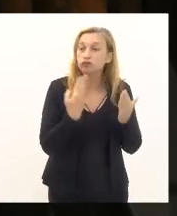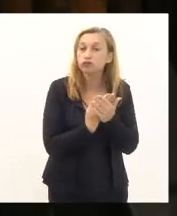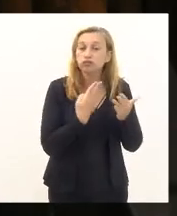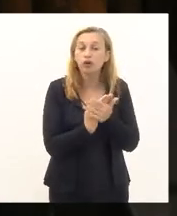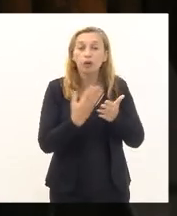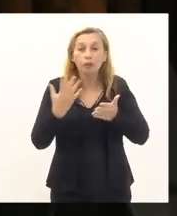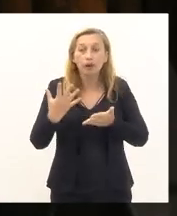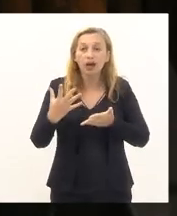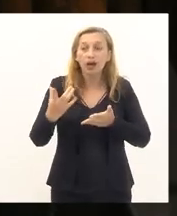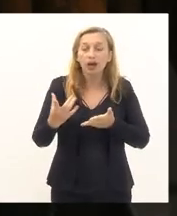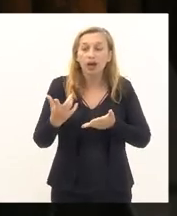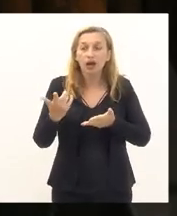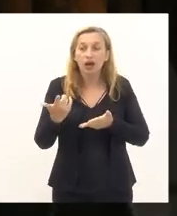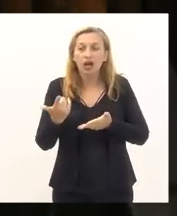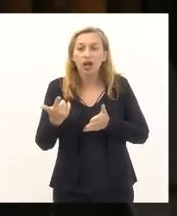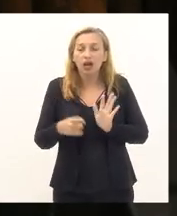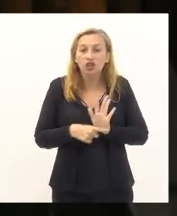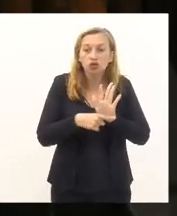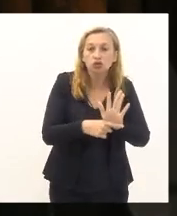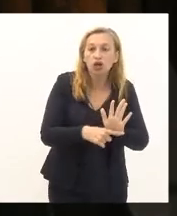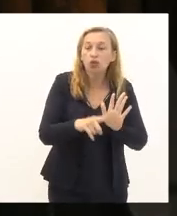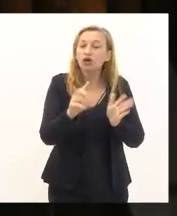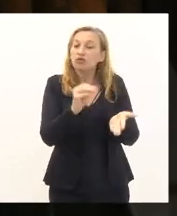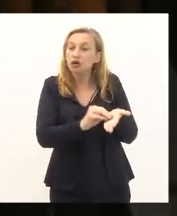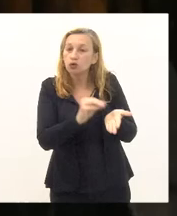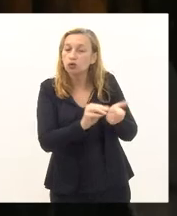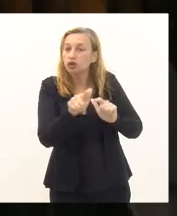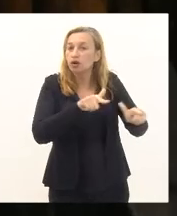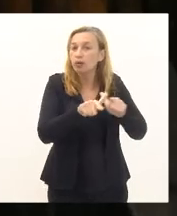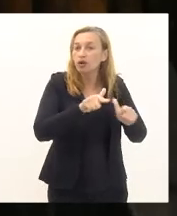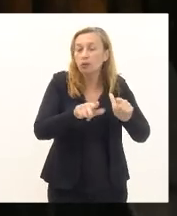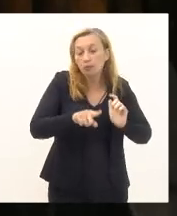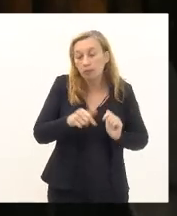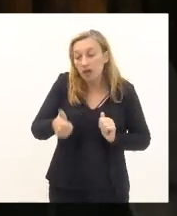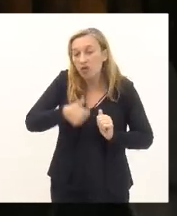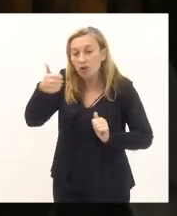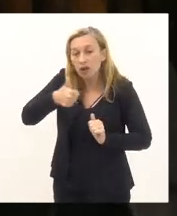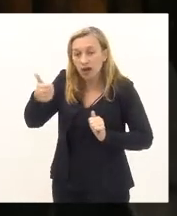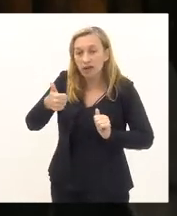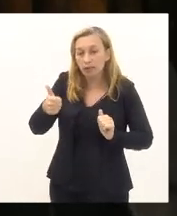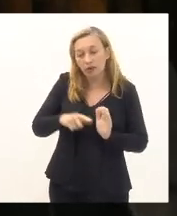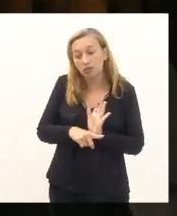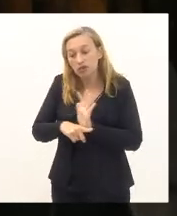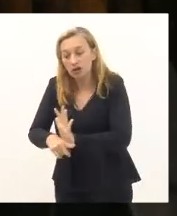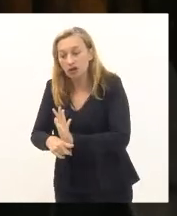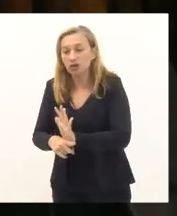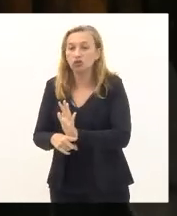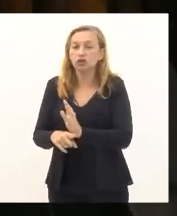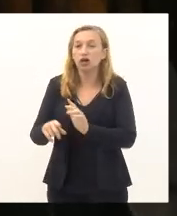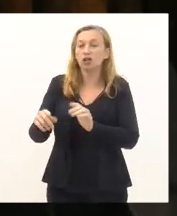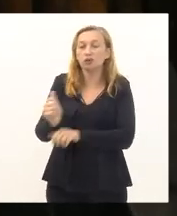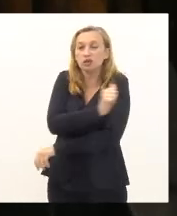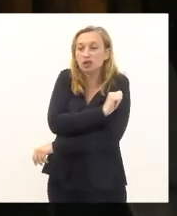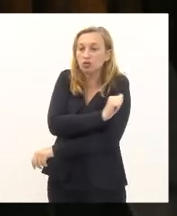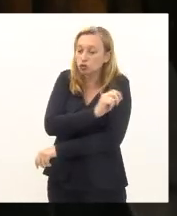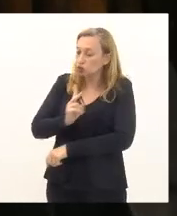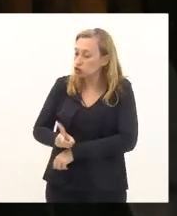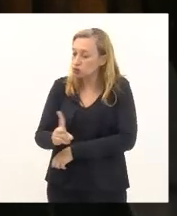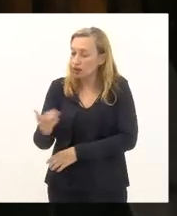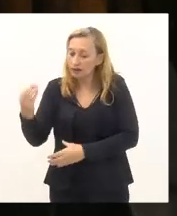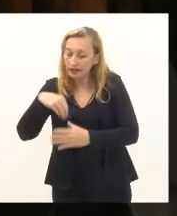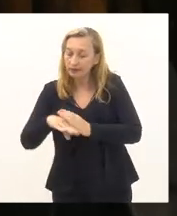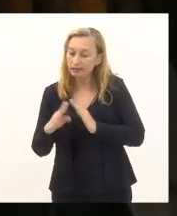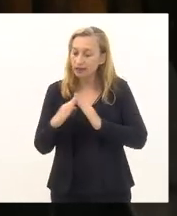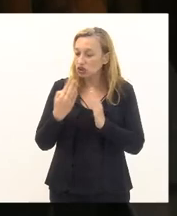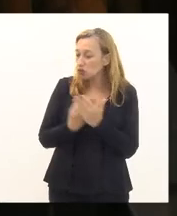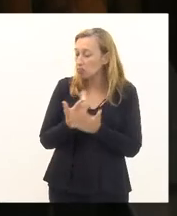para recuperar o que não foi trabalhado, para garantir melhores condições do estudante continuar na escola, a gente não